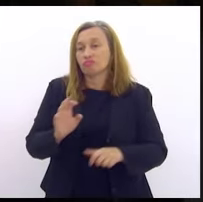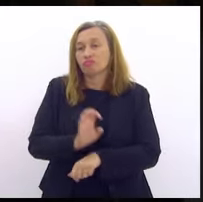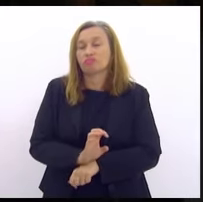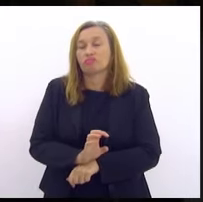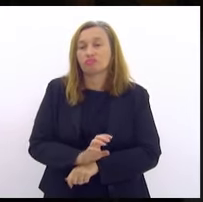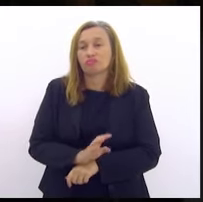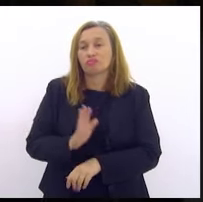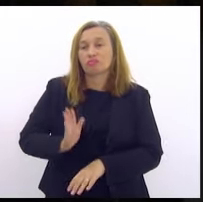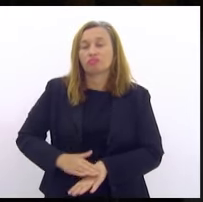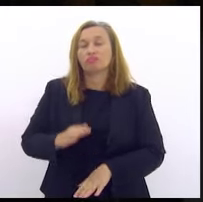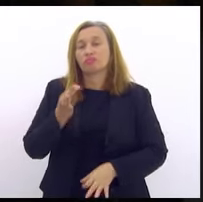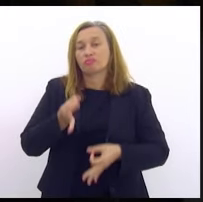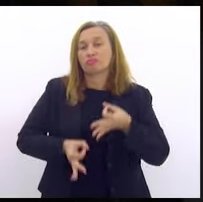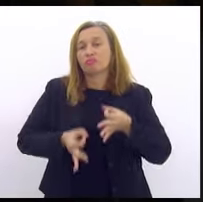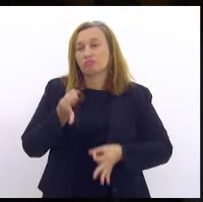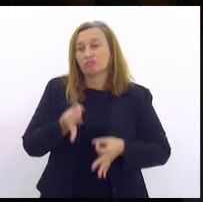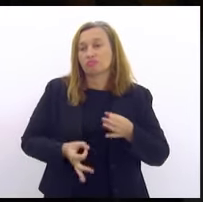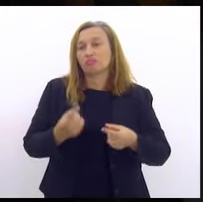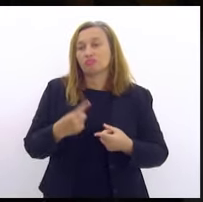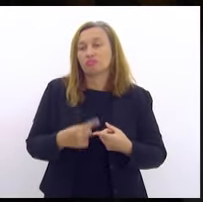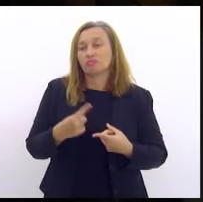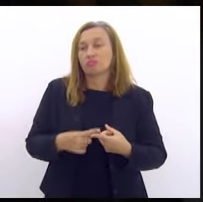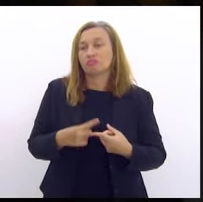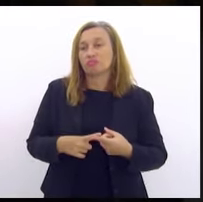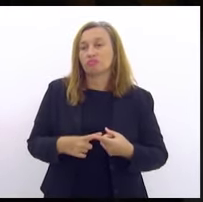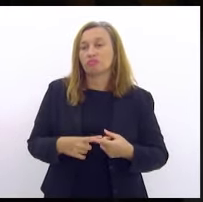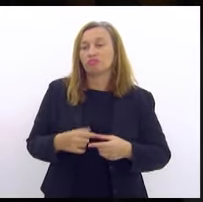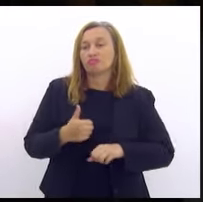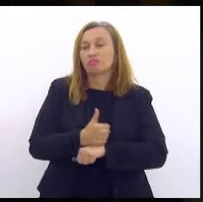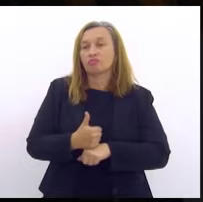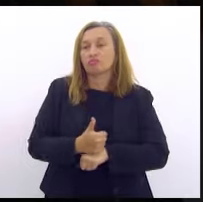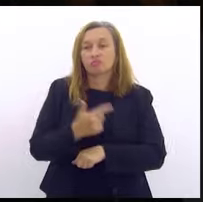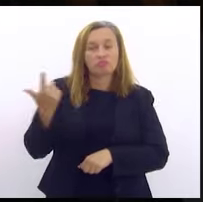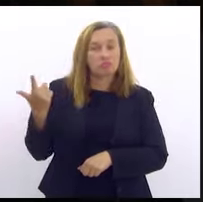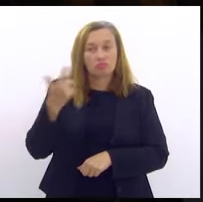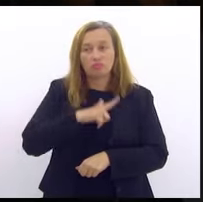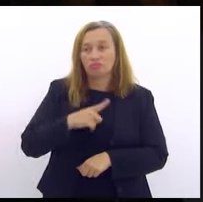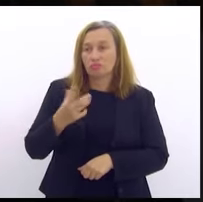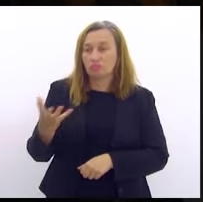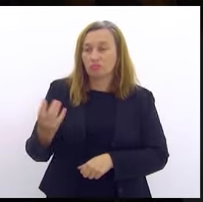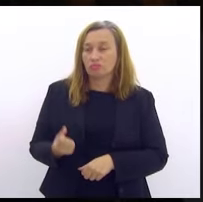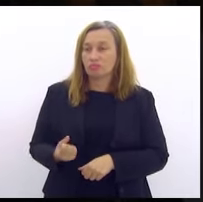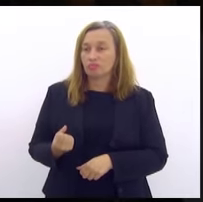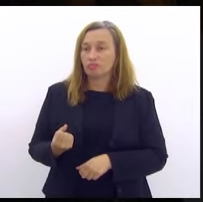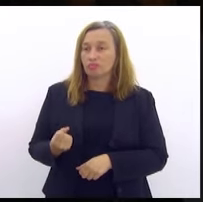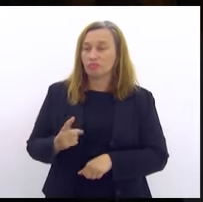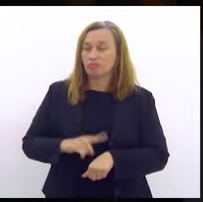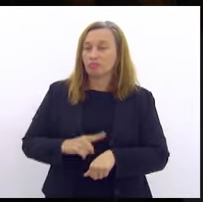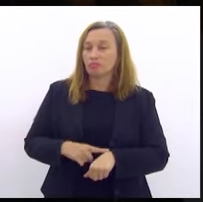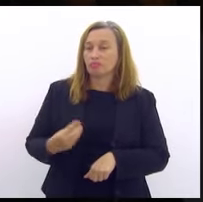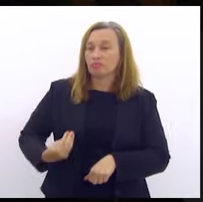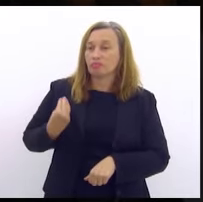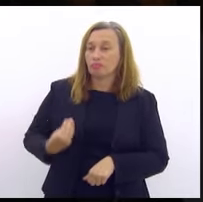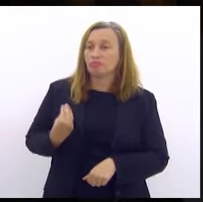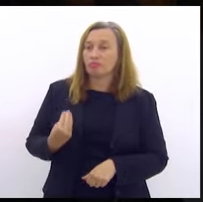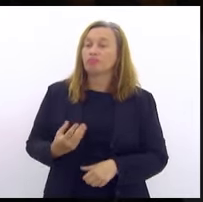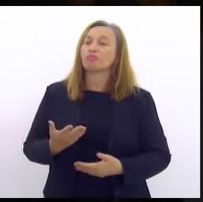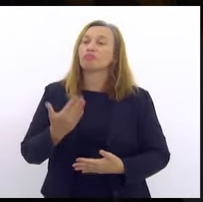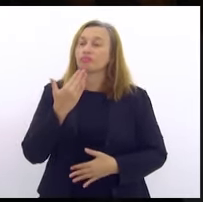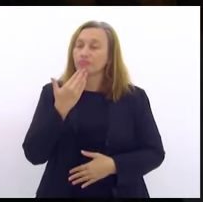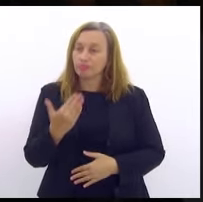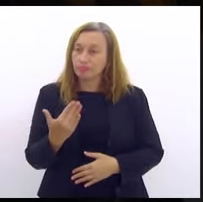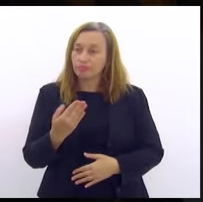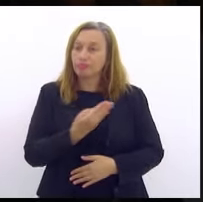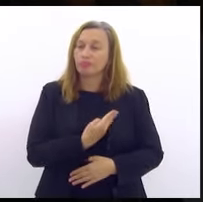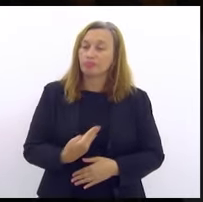muito mais injusto, porque vai fazer com que esses profissionais não consigam usufruir em vida do que é deles. Então, fica aqui o nosso apelo